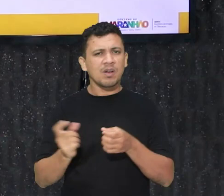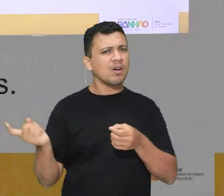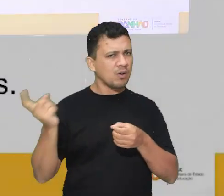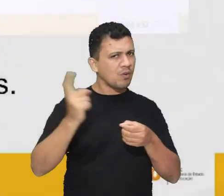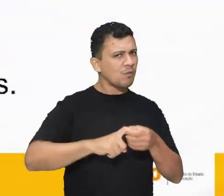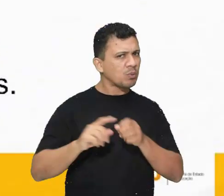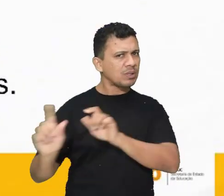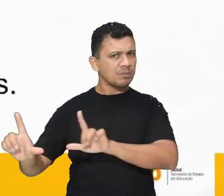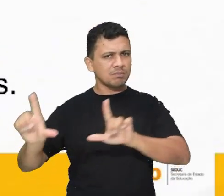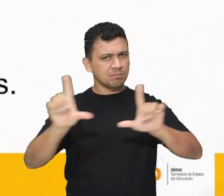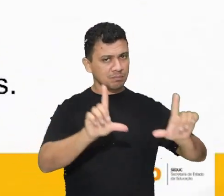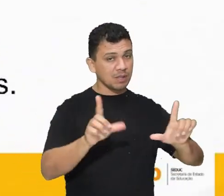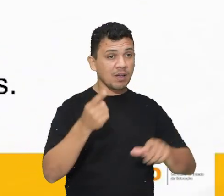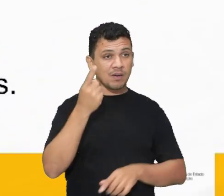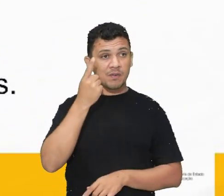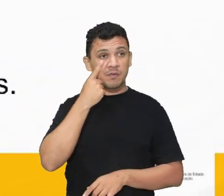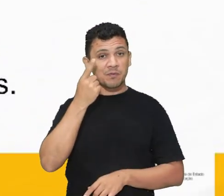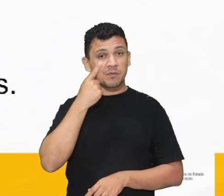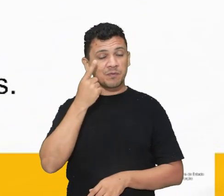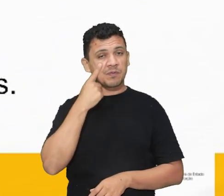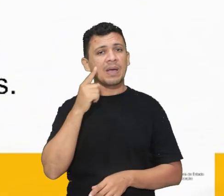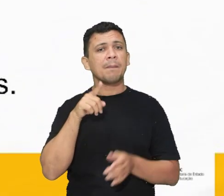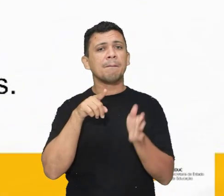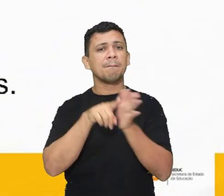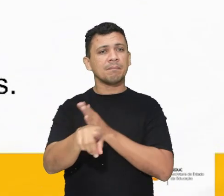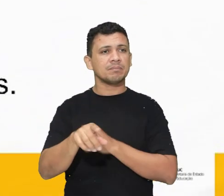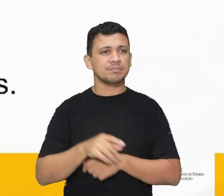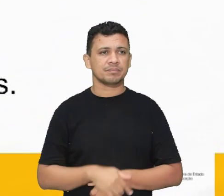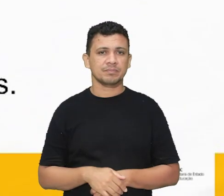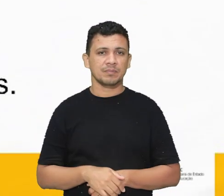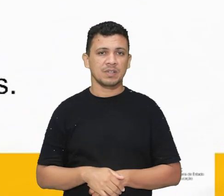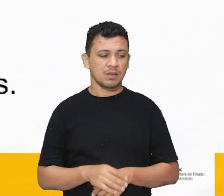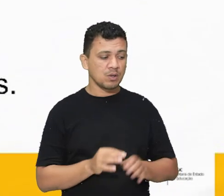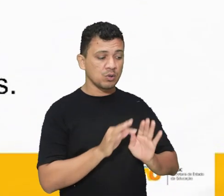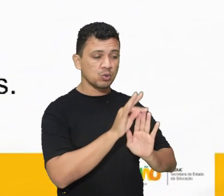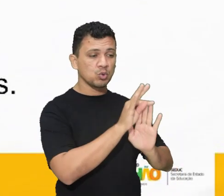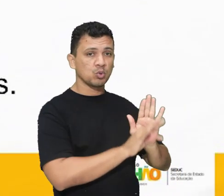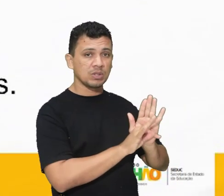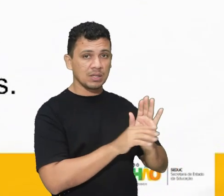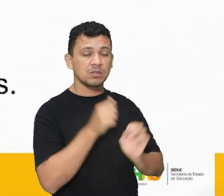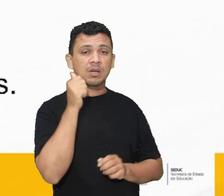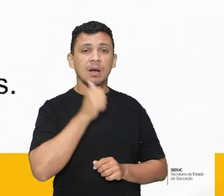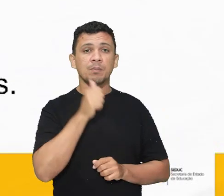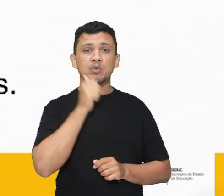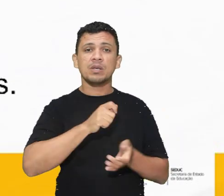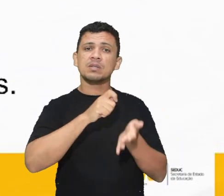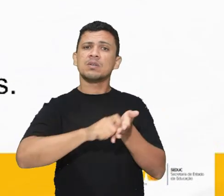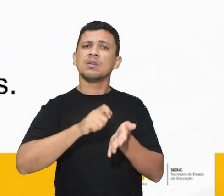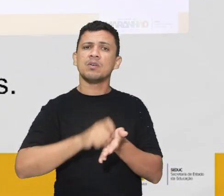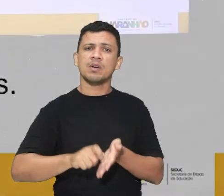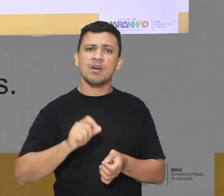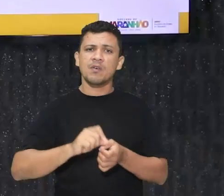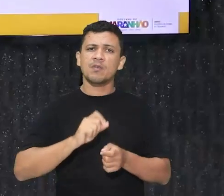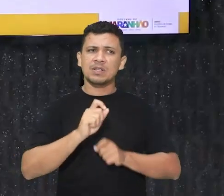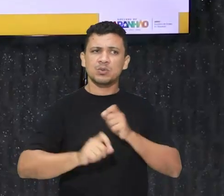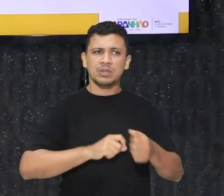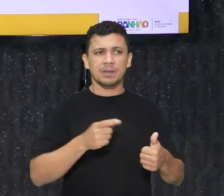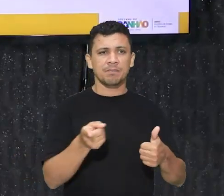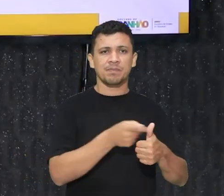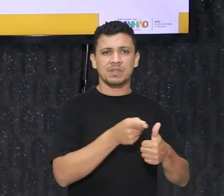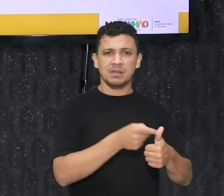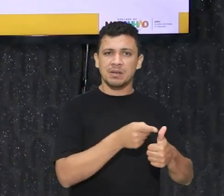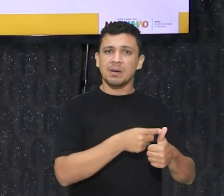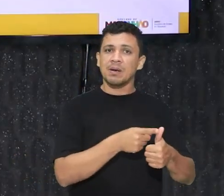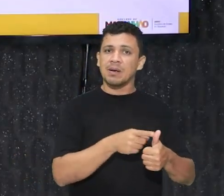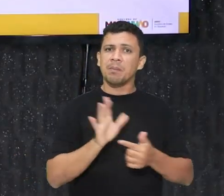o que o comando da questão diz. No texto, a autora faz o quê? Ela ressalta a